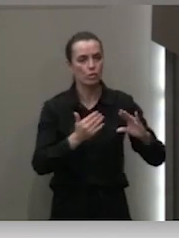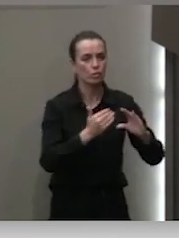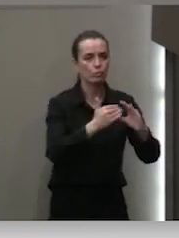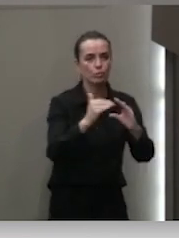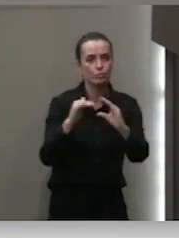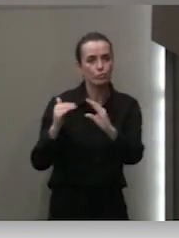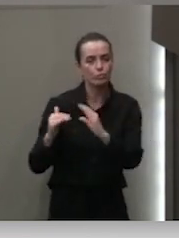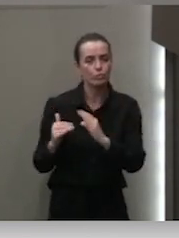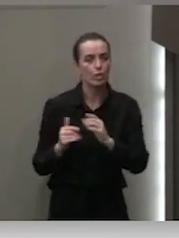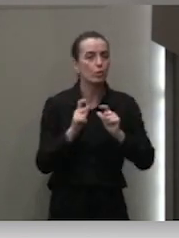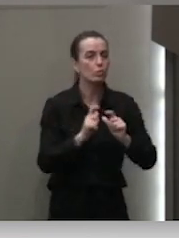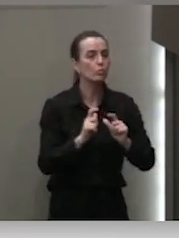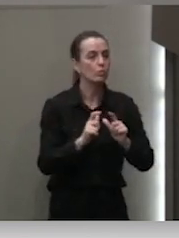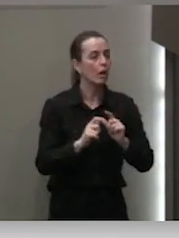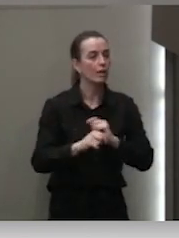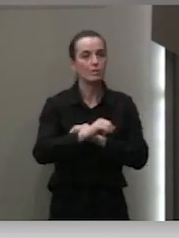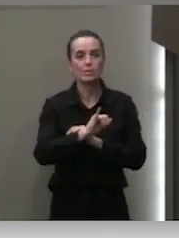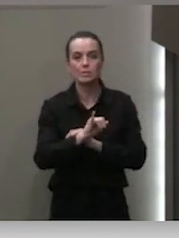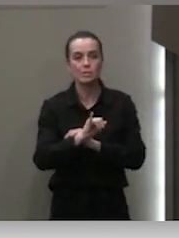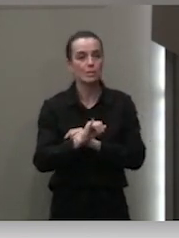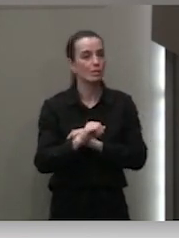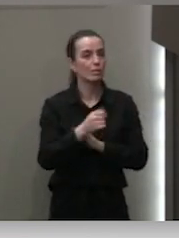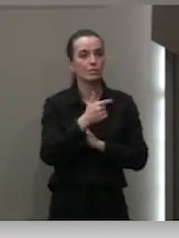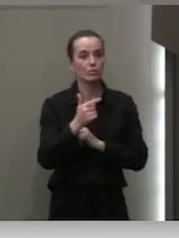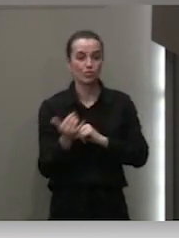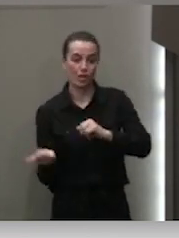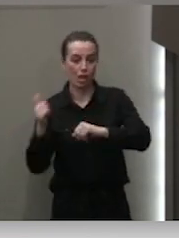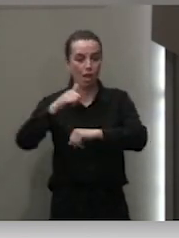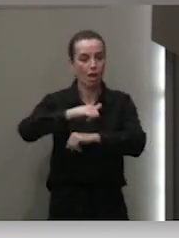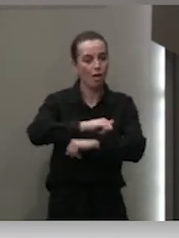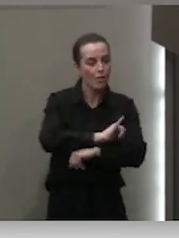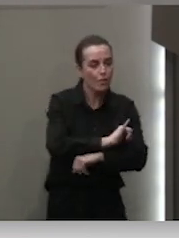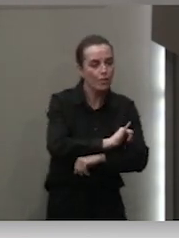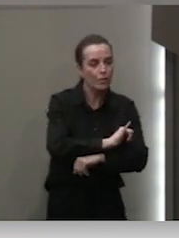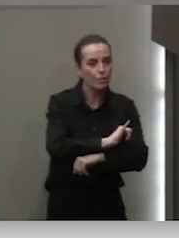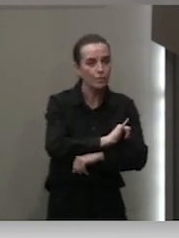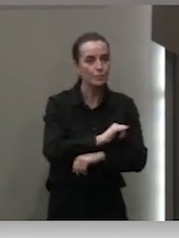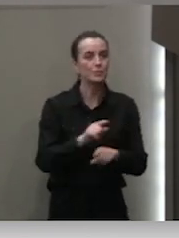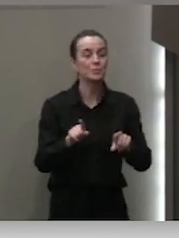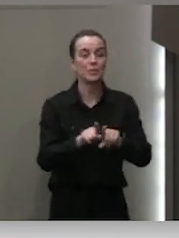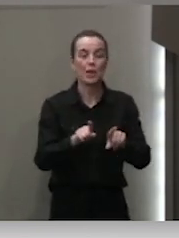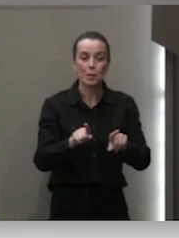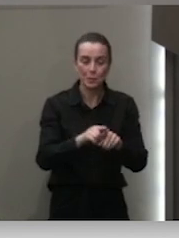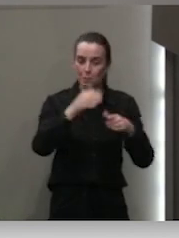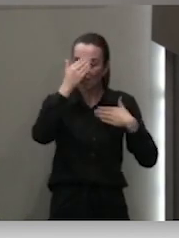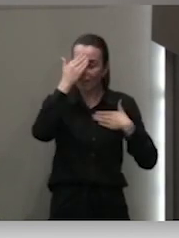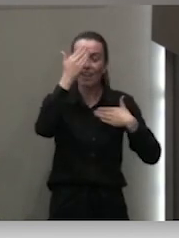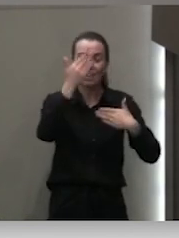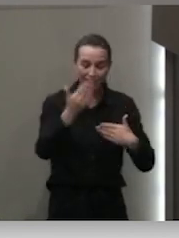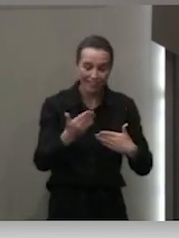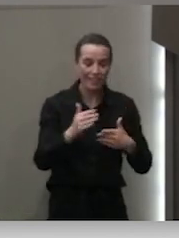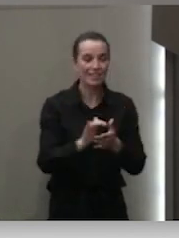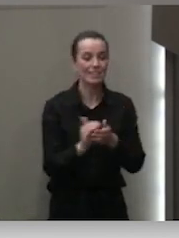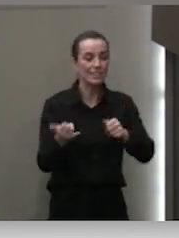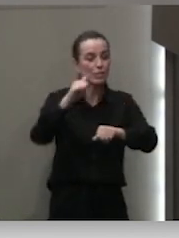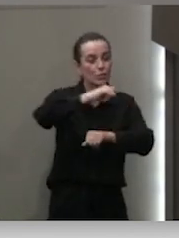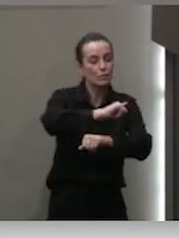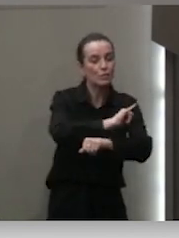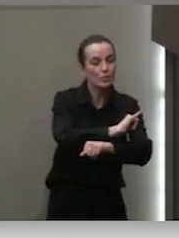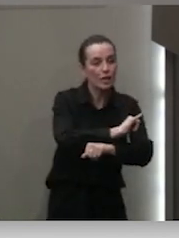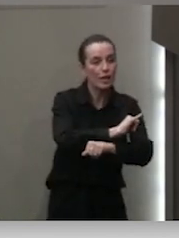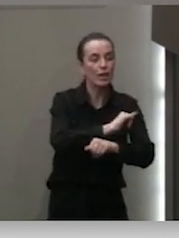lugares onde se não fosse a os aviões inclusive se agradeça a disponibilização dos Aviões